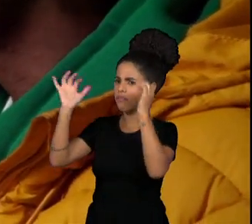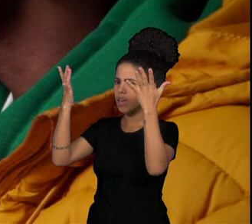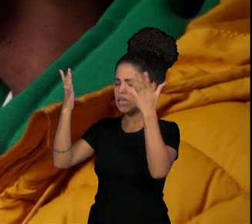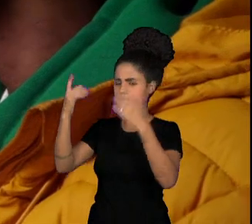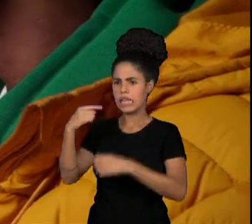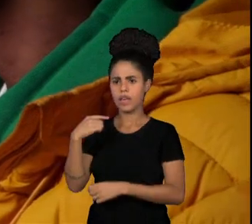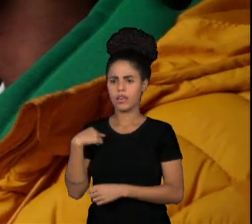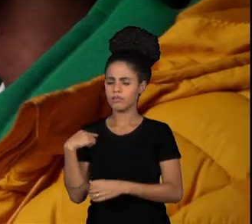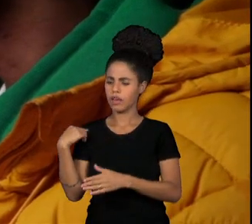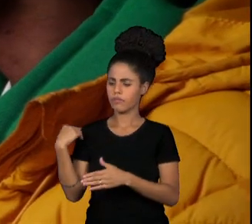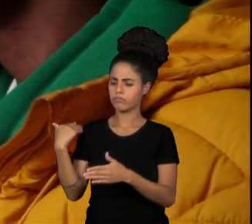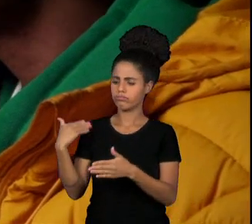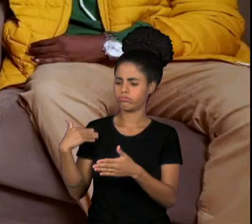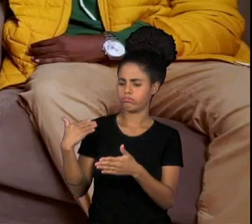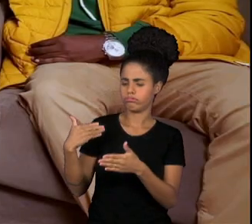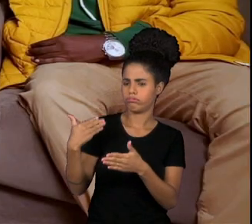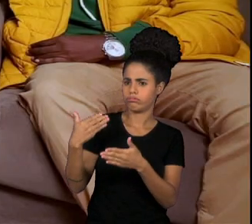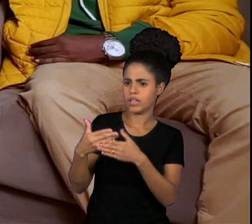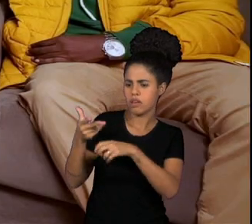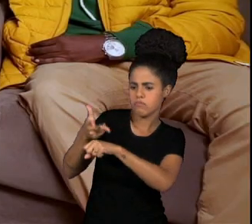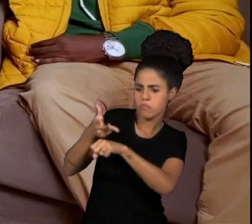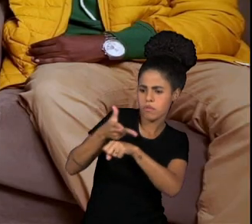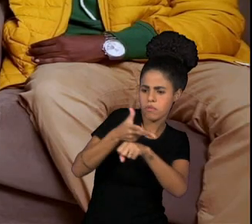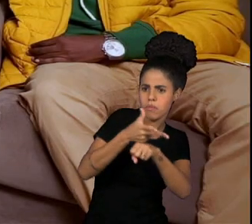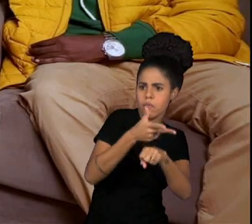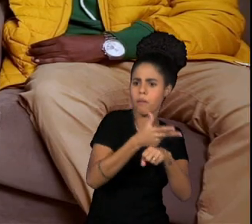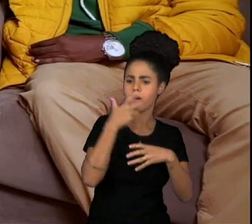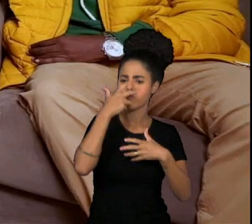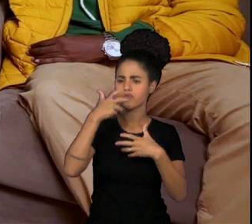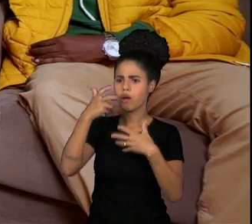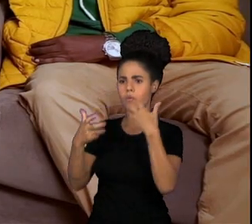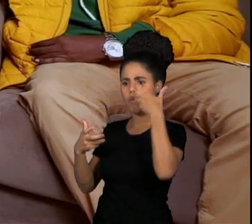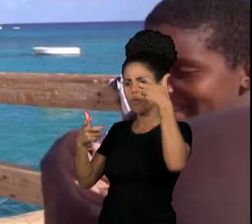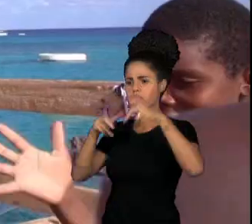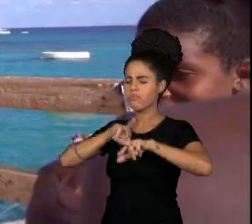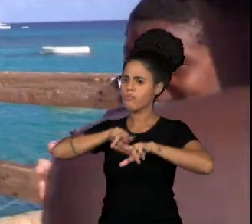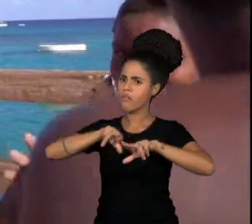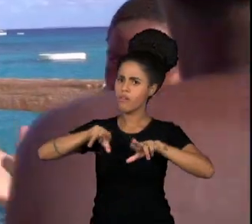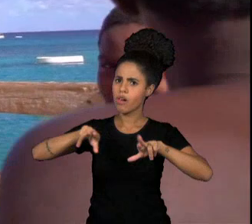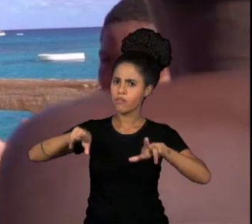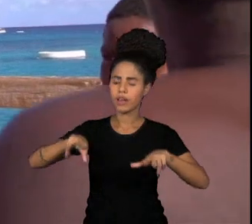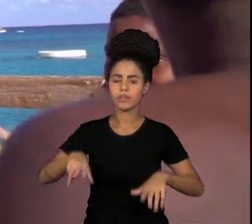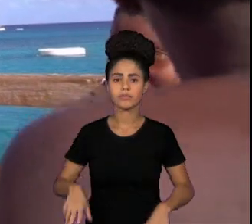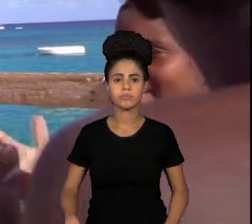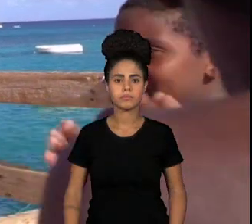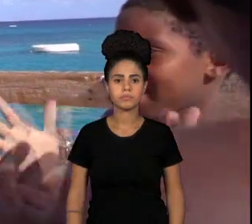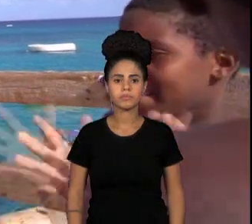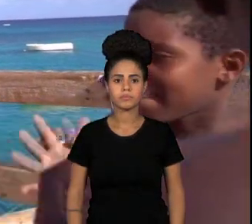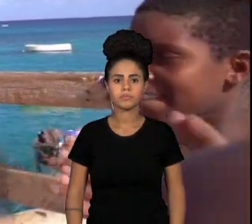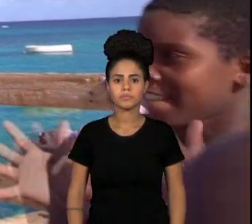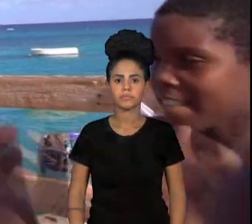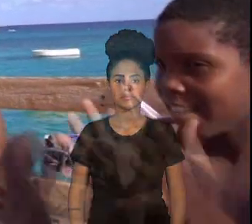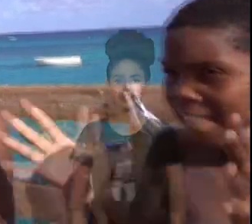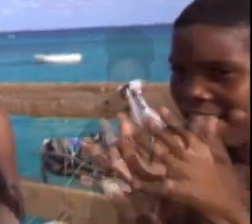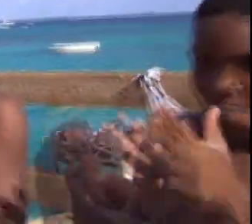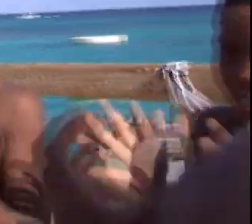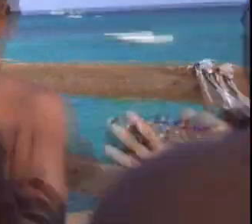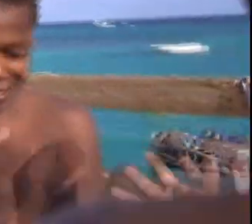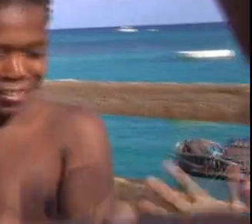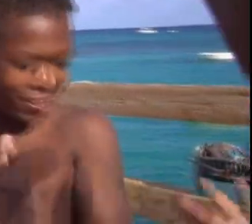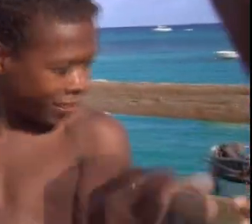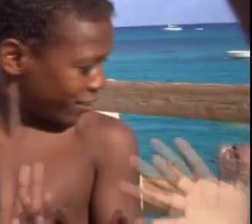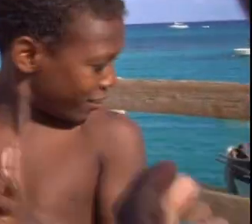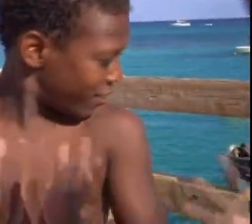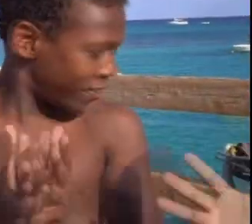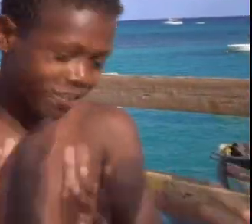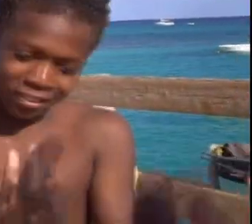estava em processo de gravação e produção do meu segundo álbum, Mundo Manicongo. Lição, nossa abolição é nosso combate. Cachorro